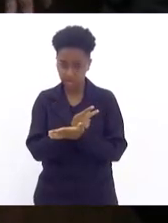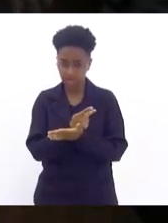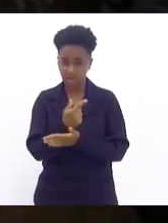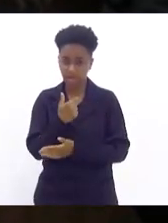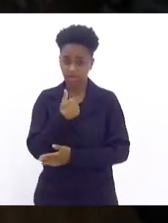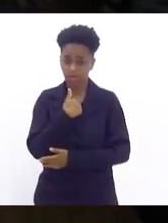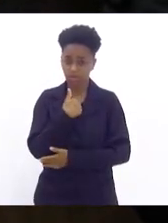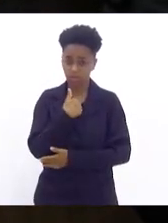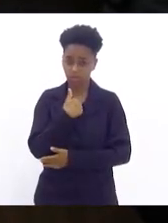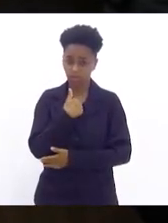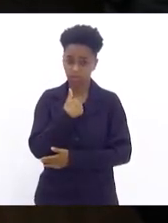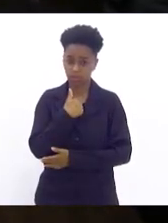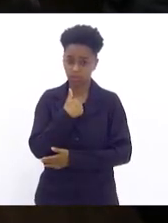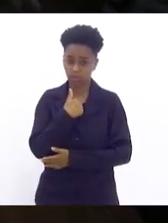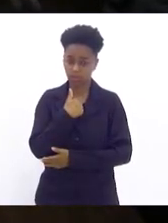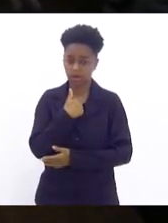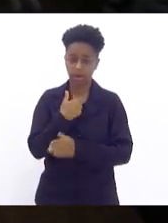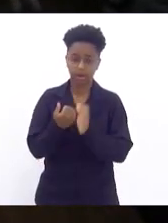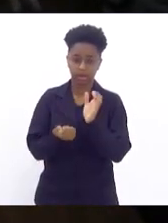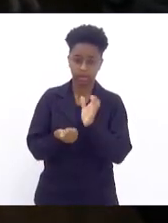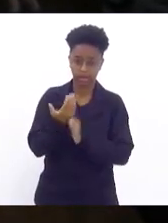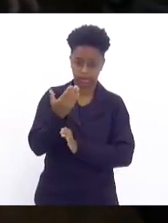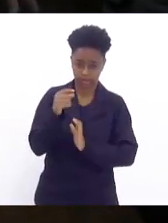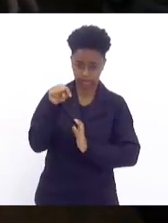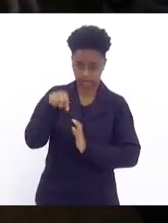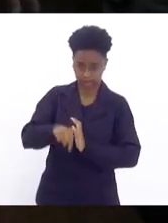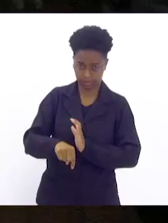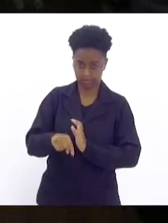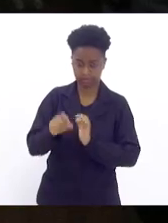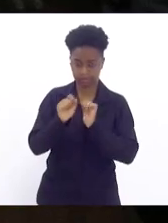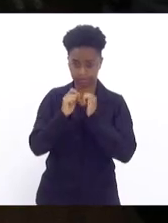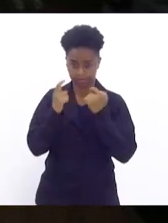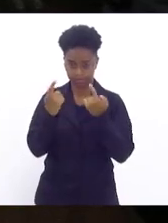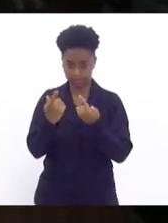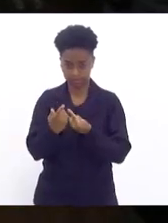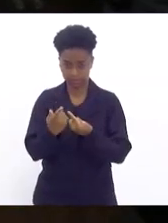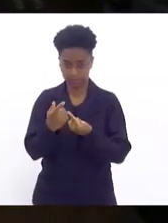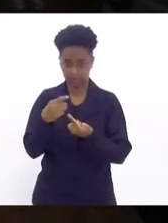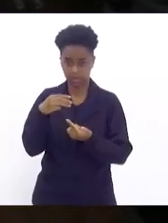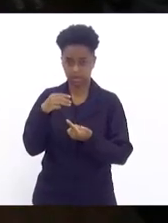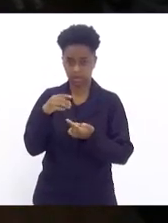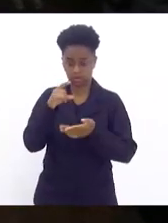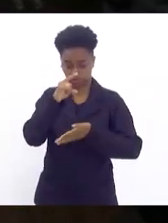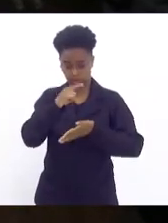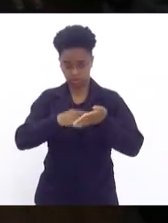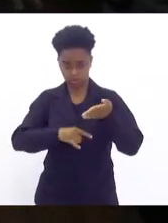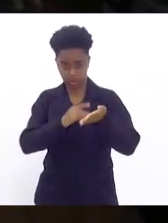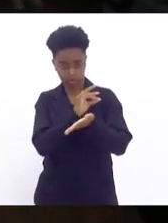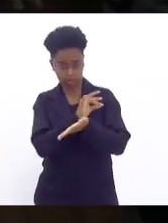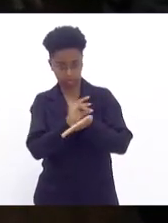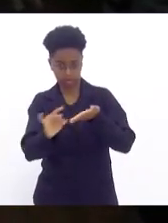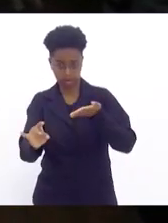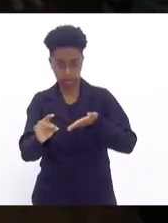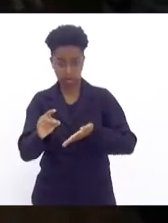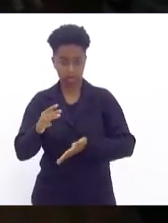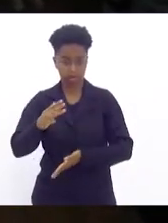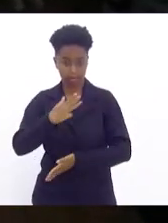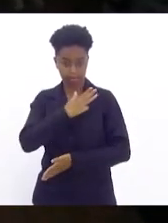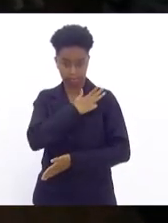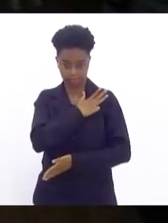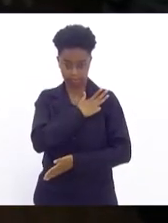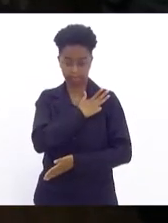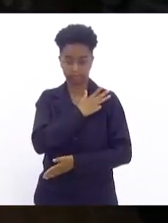estou protocolando nessa casa uma Moção de repúdio ao Presidente da República